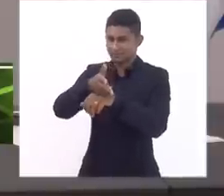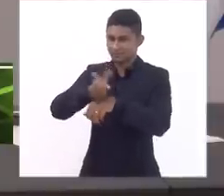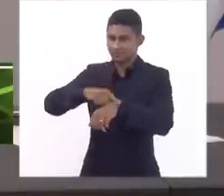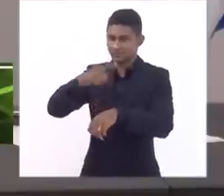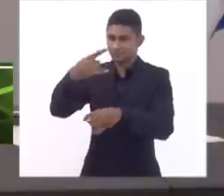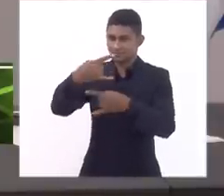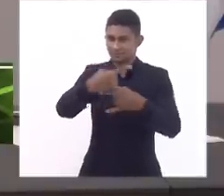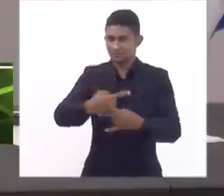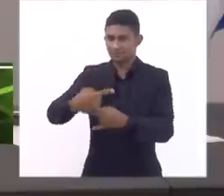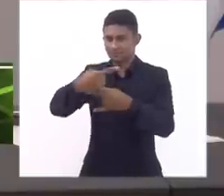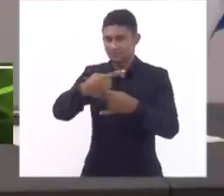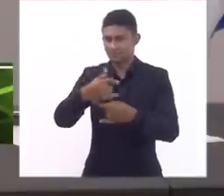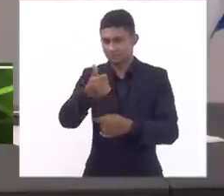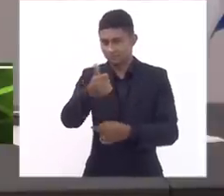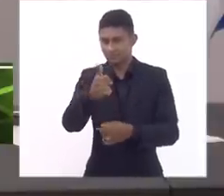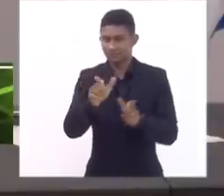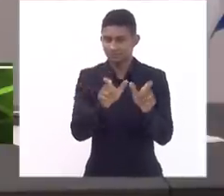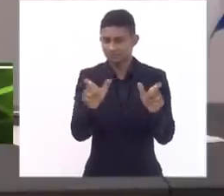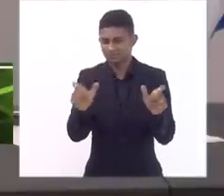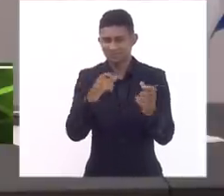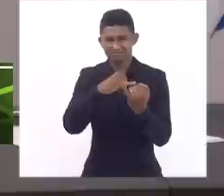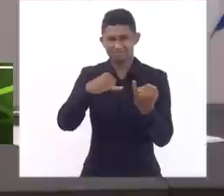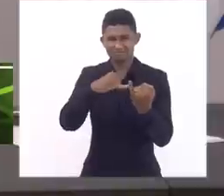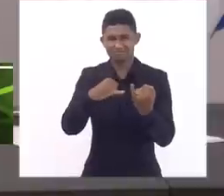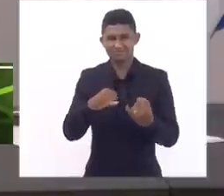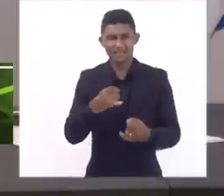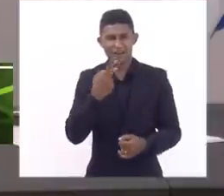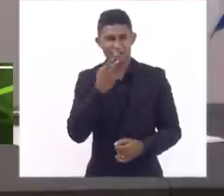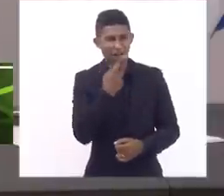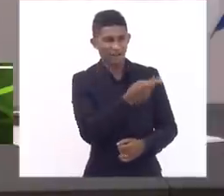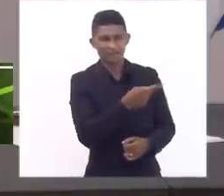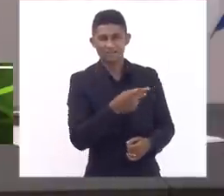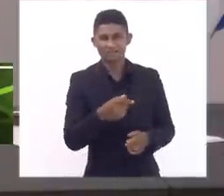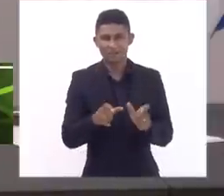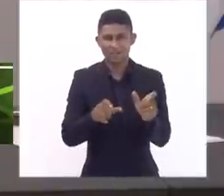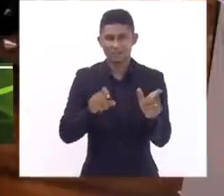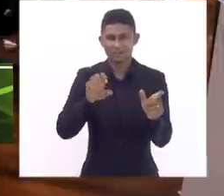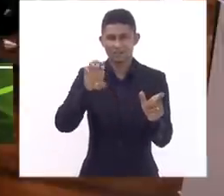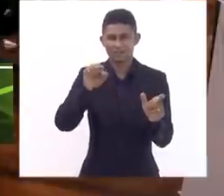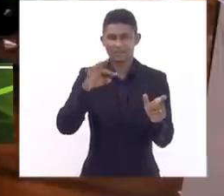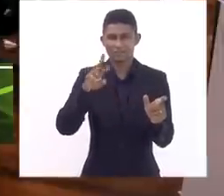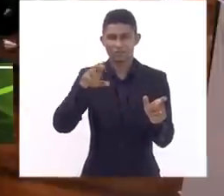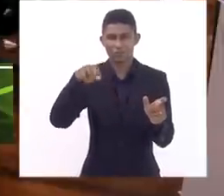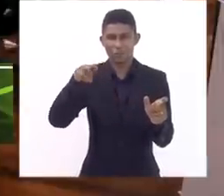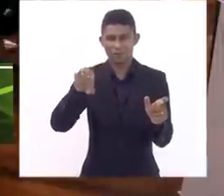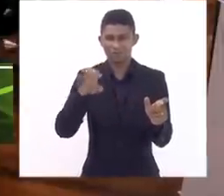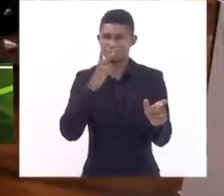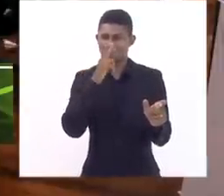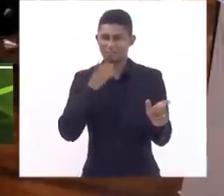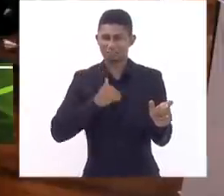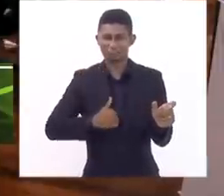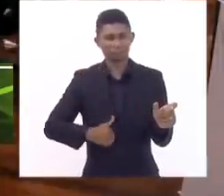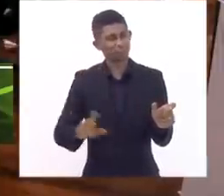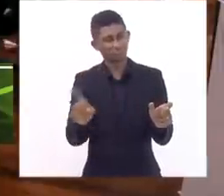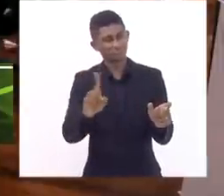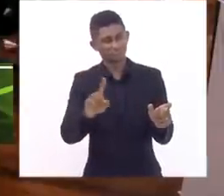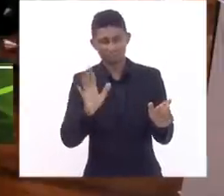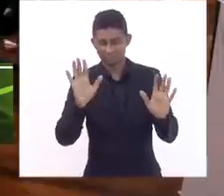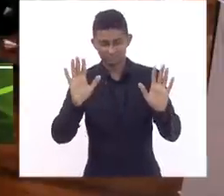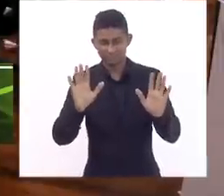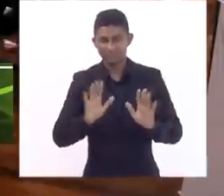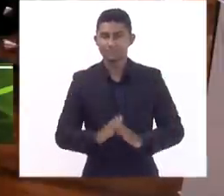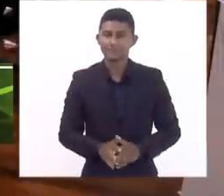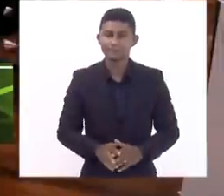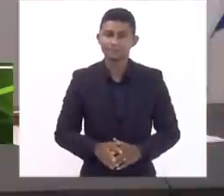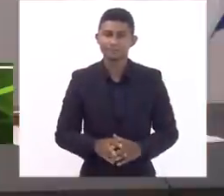Eu falei aqui para a Aline, é streaming. Ela falou, então você já entendeu streaming. Tudo. Mas, presidente,